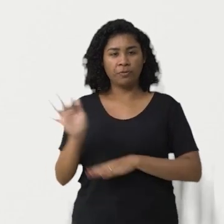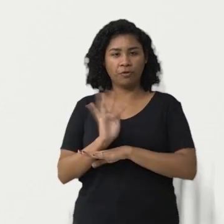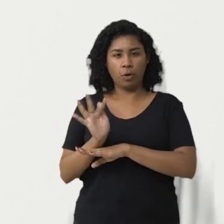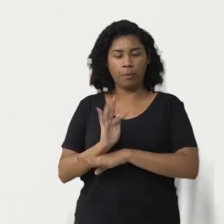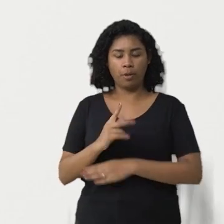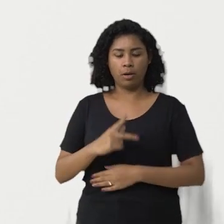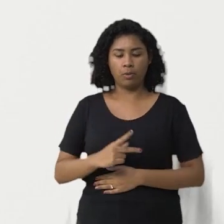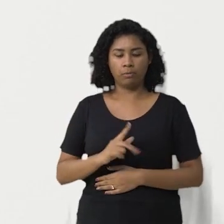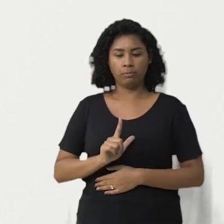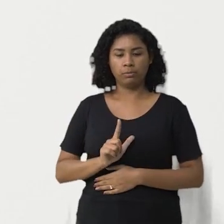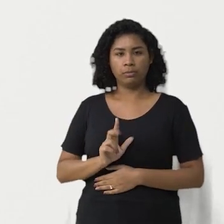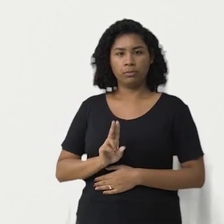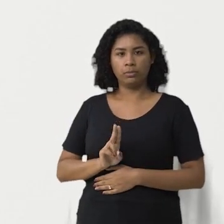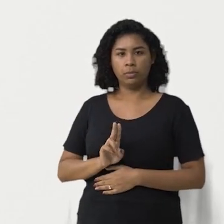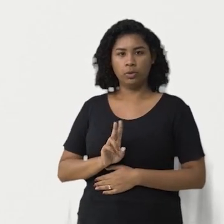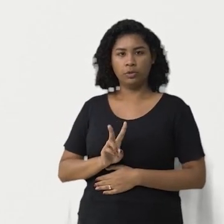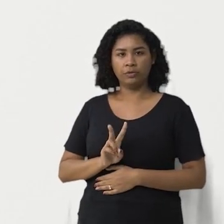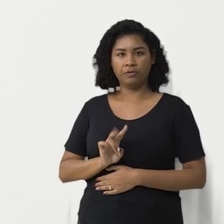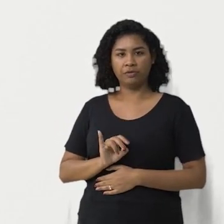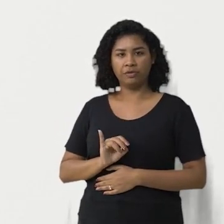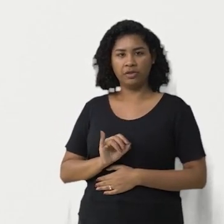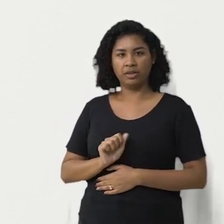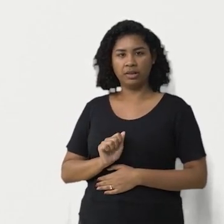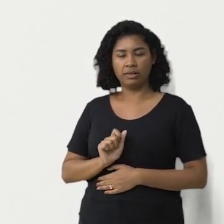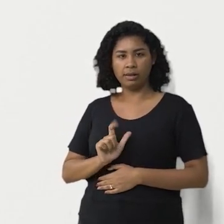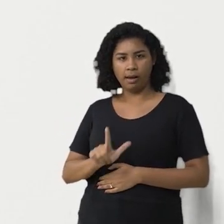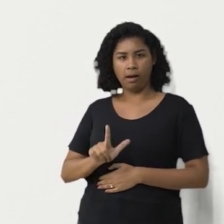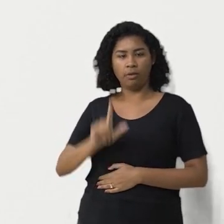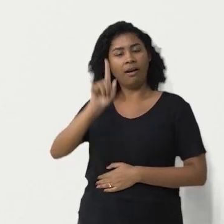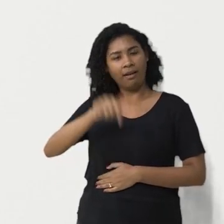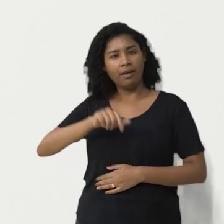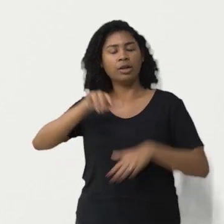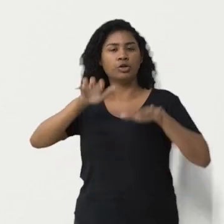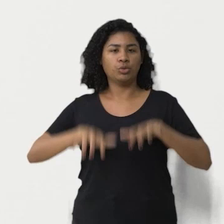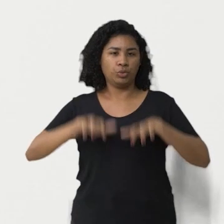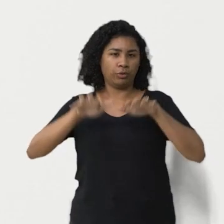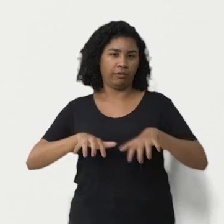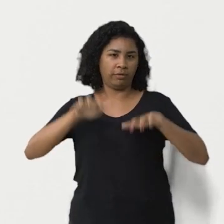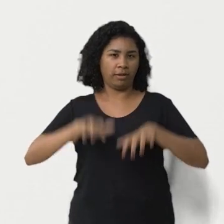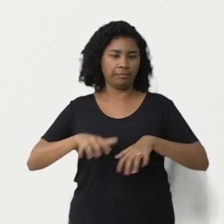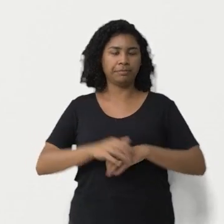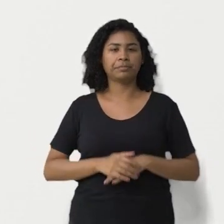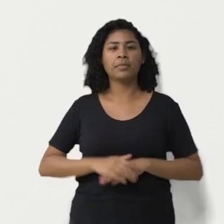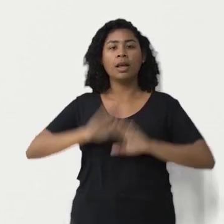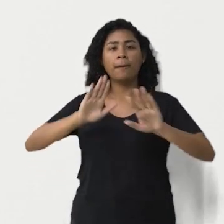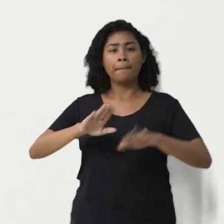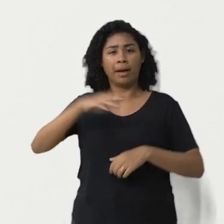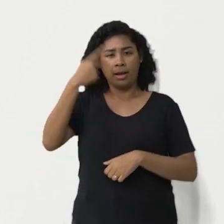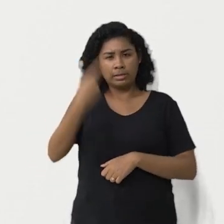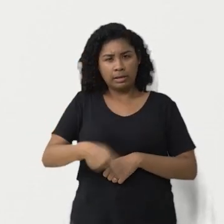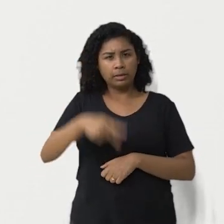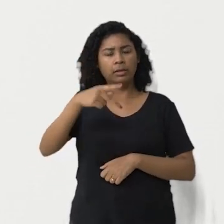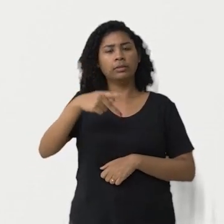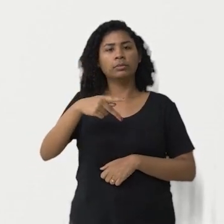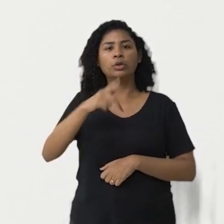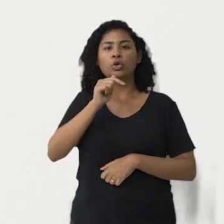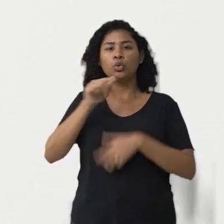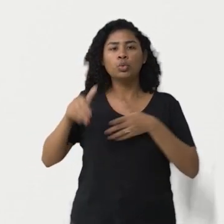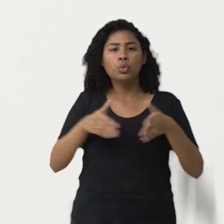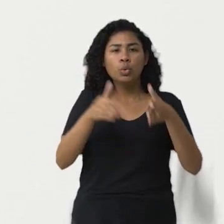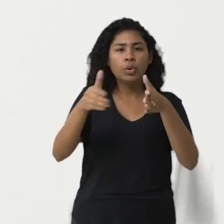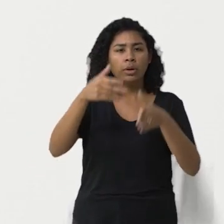certo, gente? Agora, apenas o nosso rio que vai ter aqui no nosso estado, né, o Amazonas,